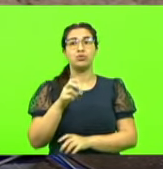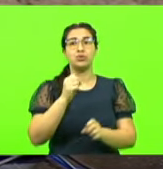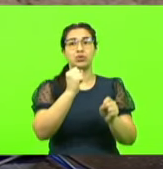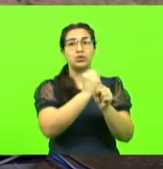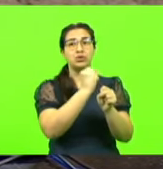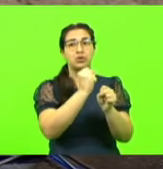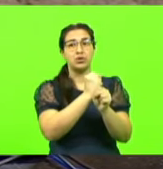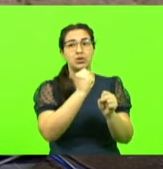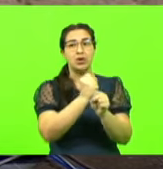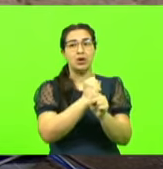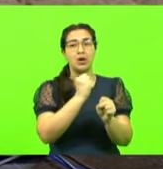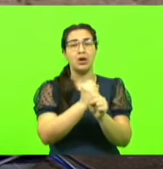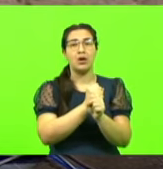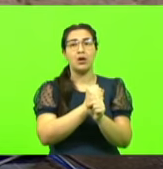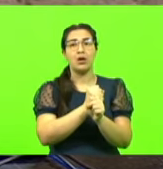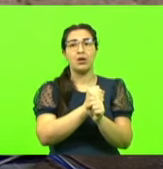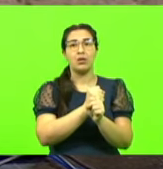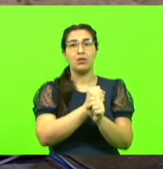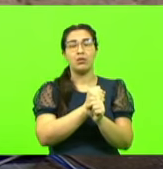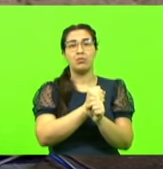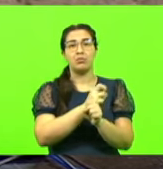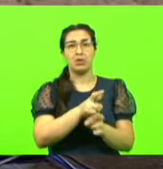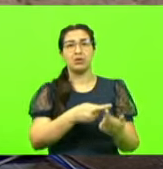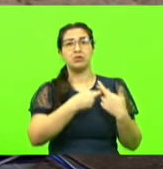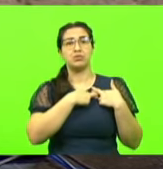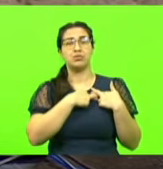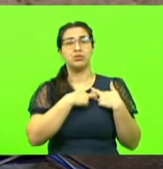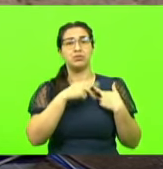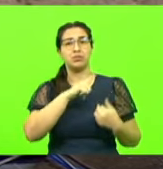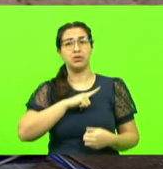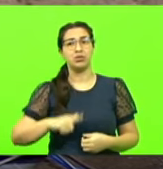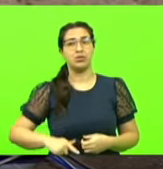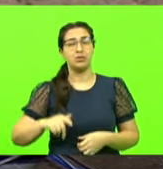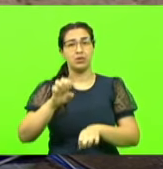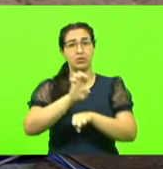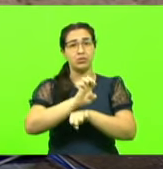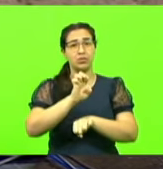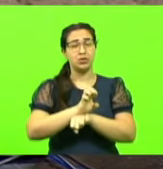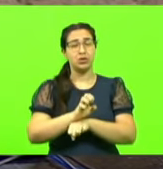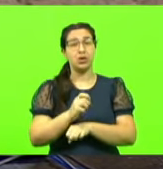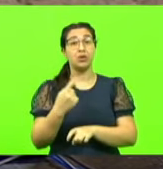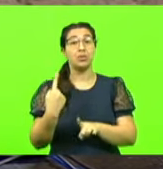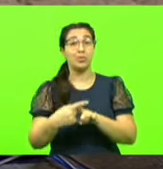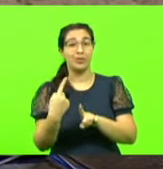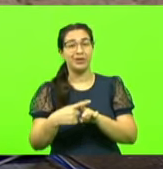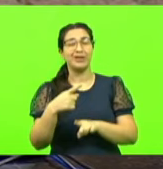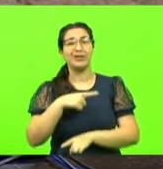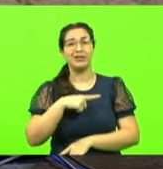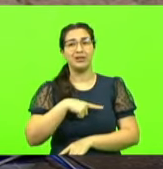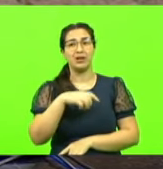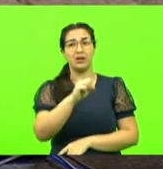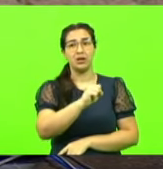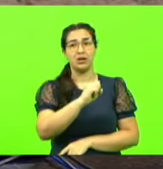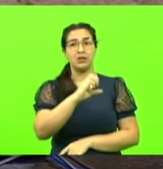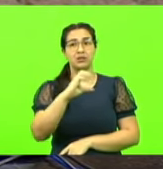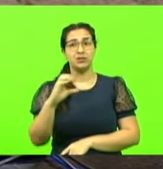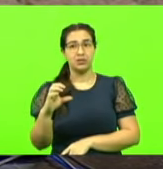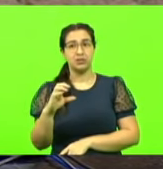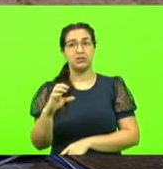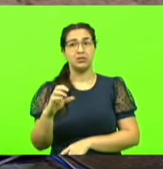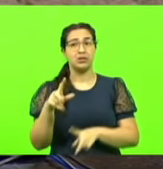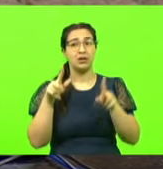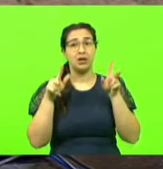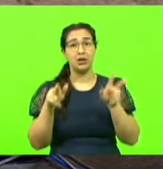da competência do governo do Estado, sendo que tem, sim, SCs nas mesmas condições ou